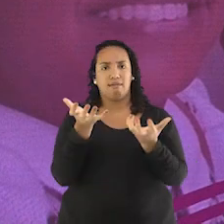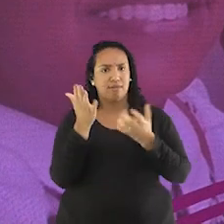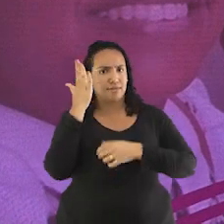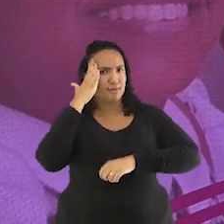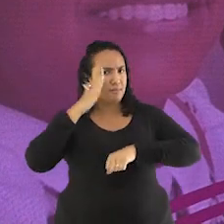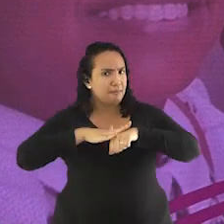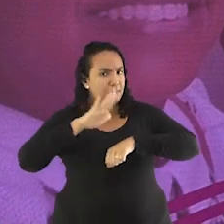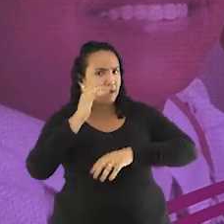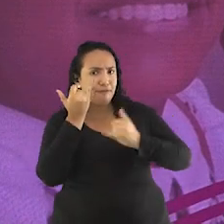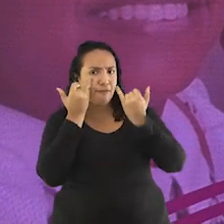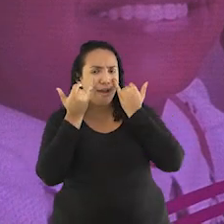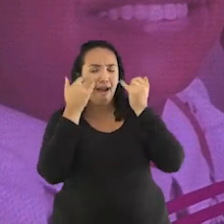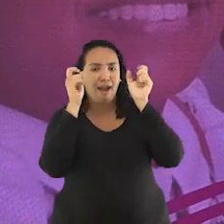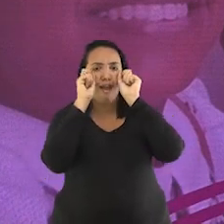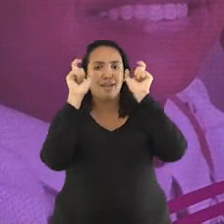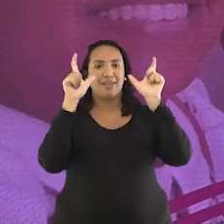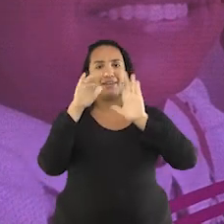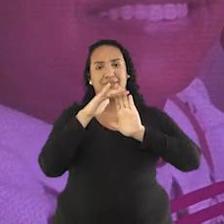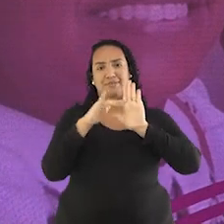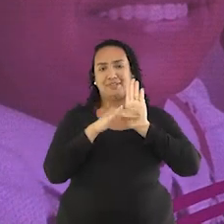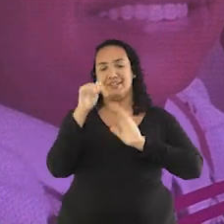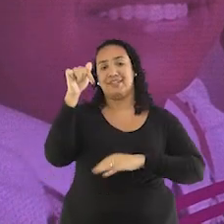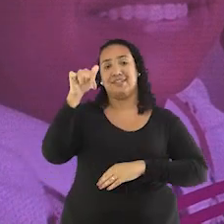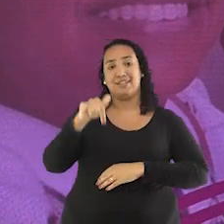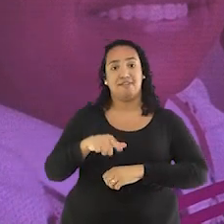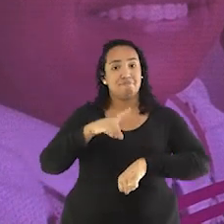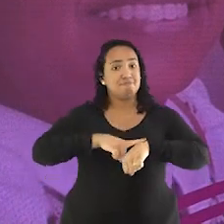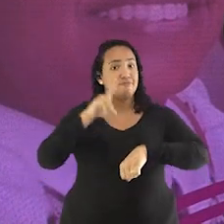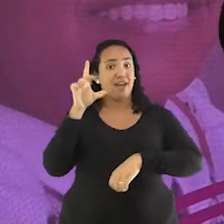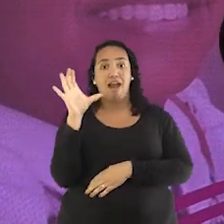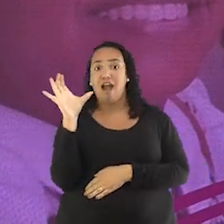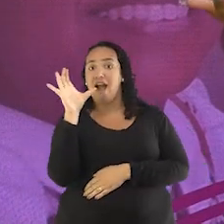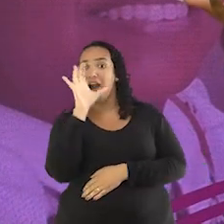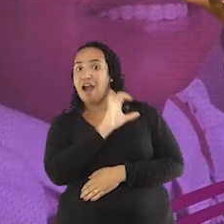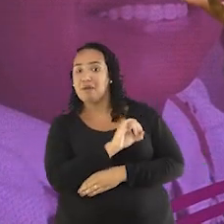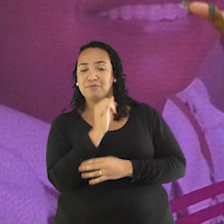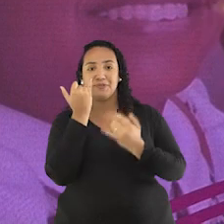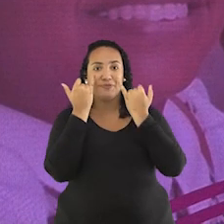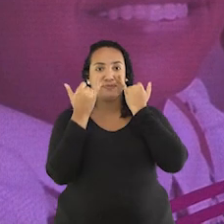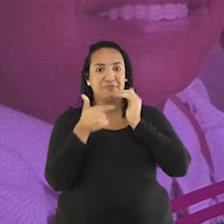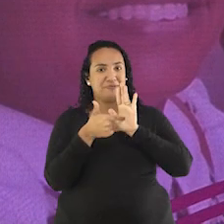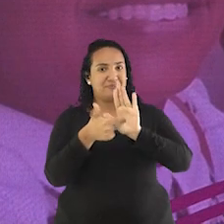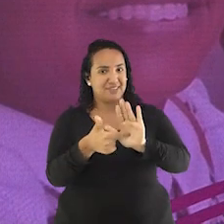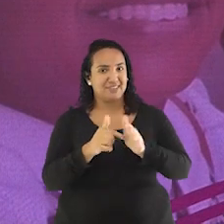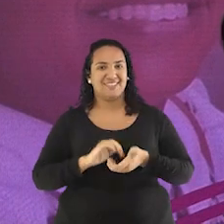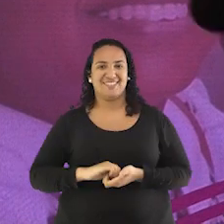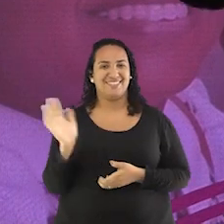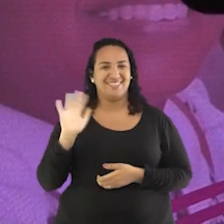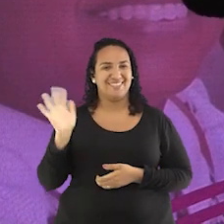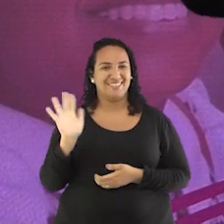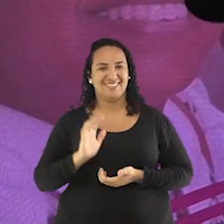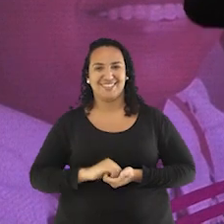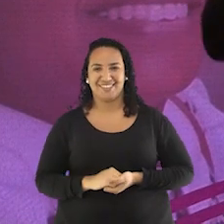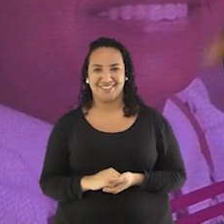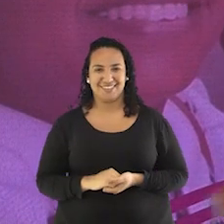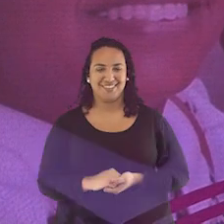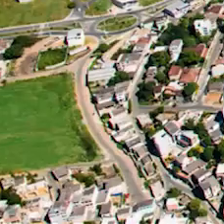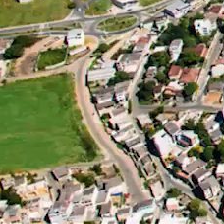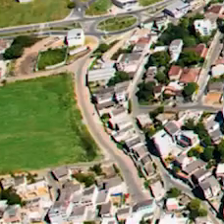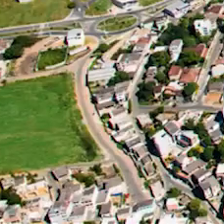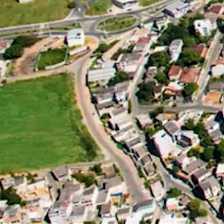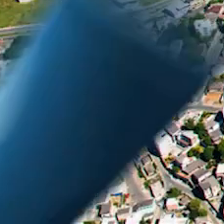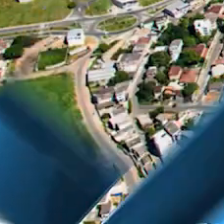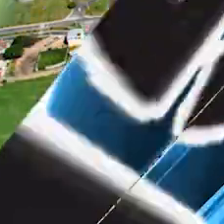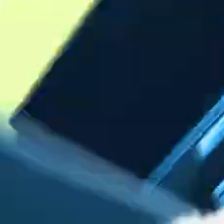saber mais, é só ficar ligadinho aqui na nossa programação, que a qualquer momento estaremos de volta. Até já!